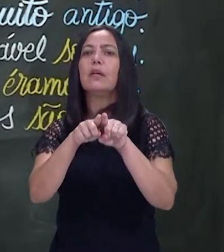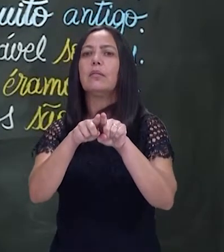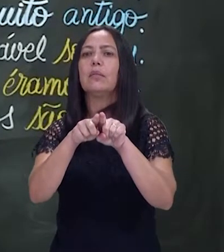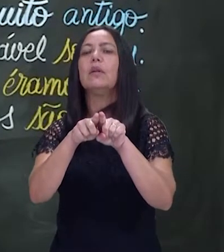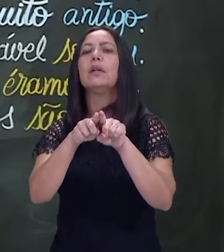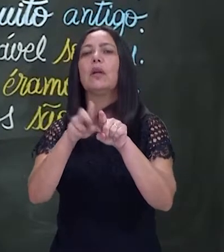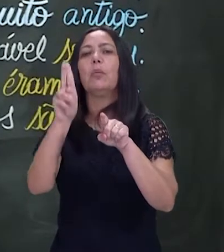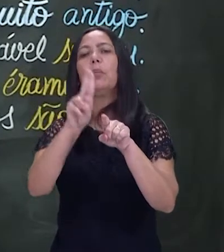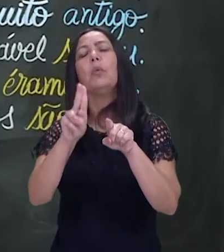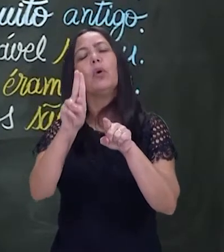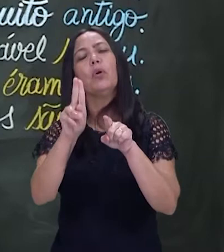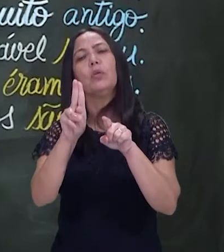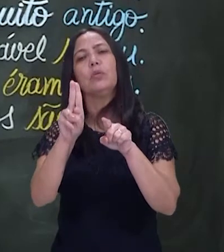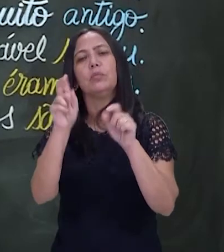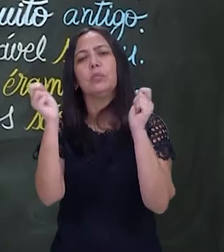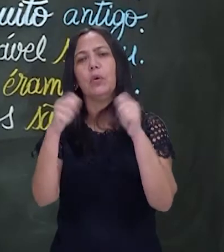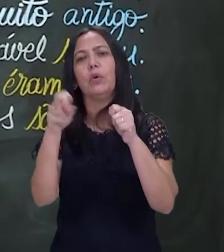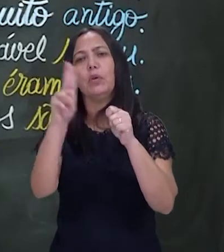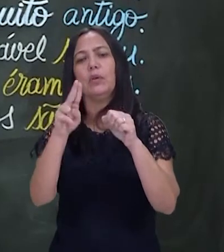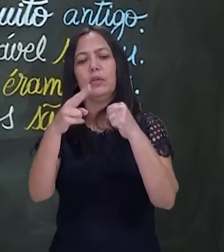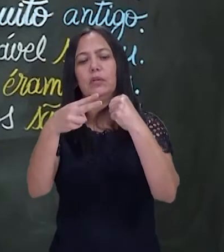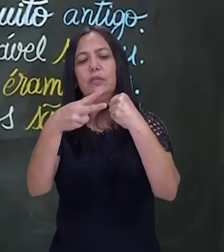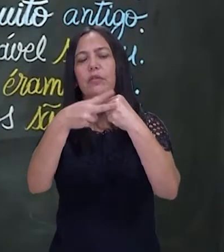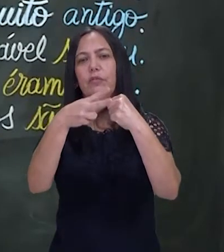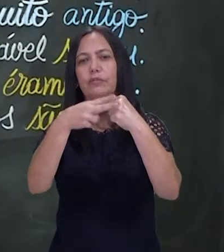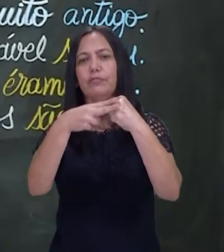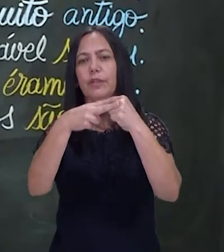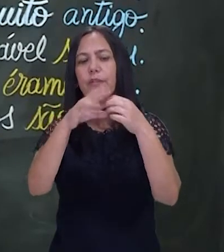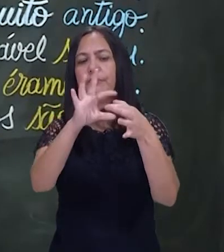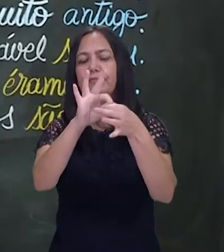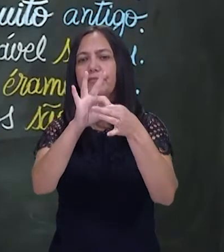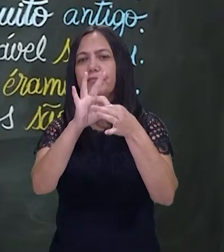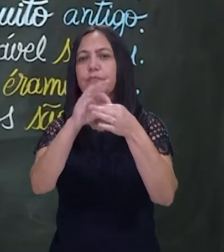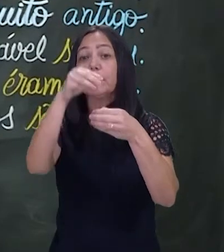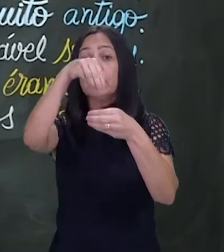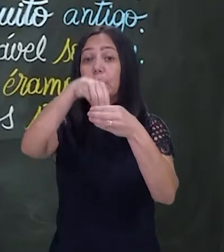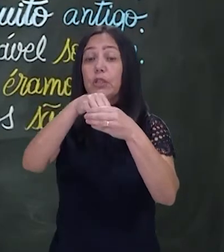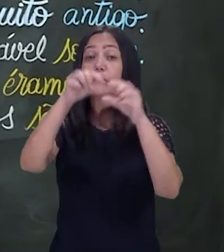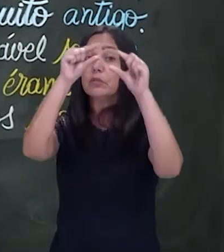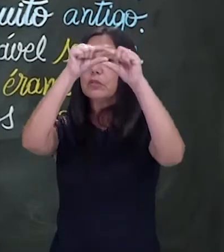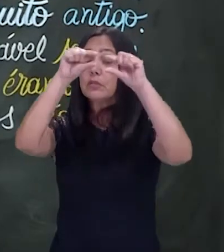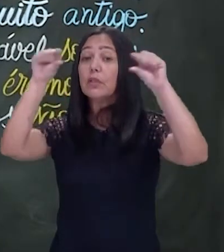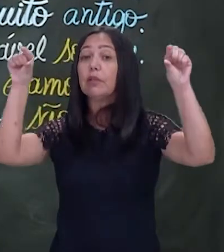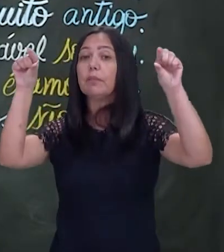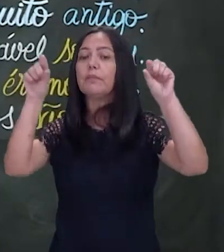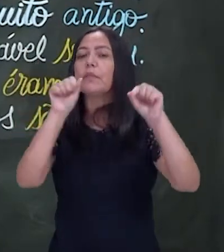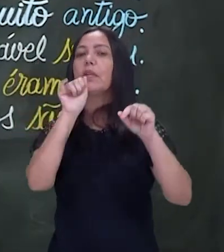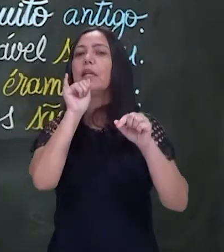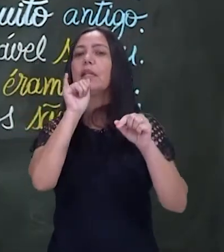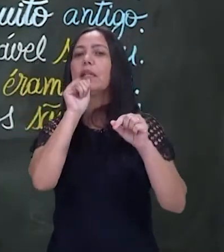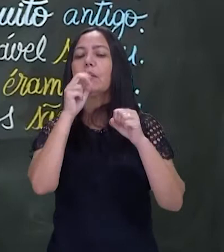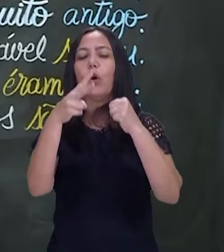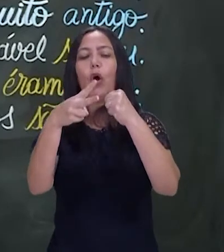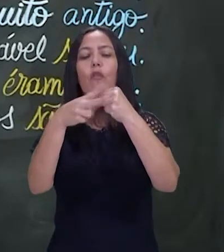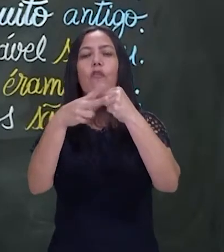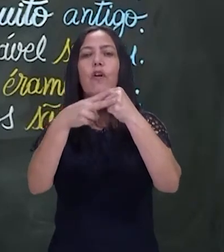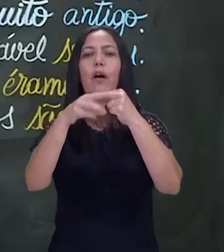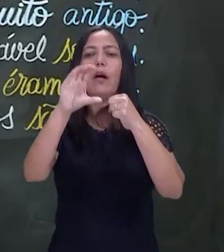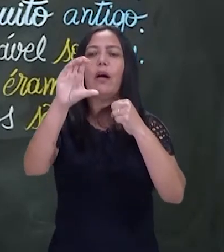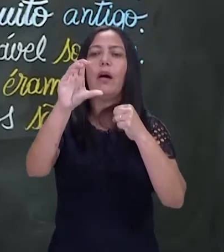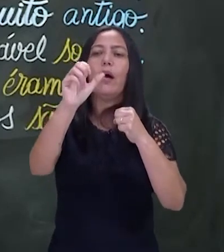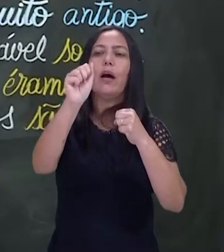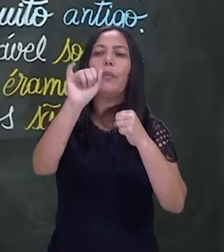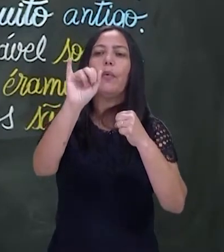posição desse verbo e como ele é aplicado dentro desta oração lembre-se disso o verbo cair também que geralmente